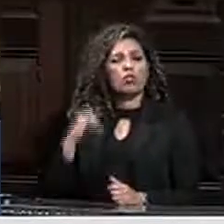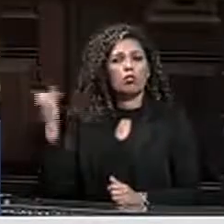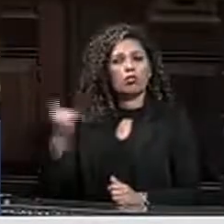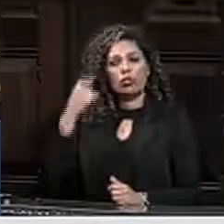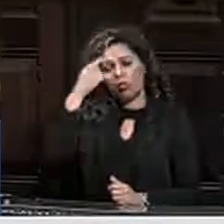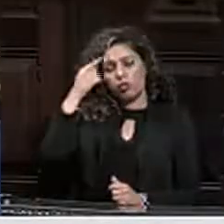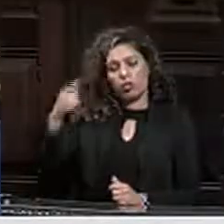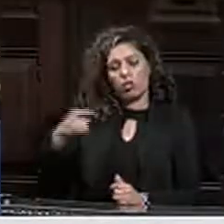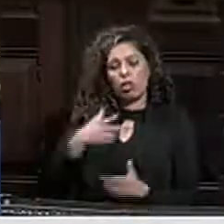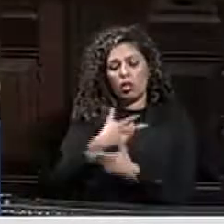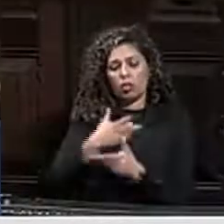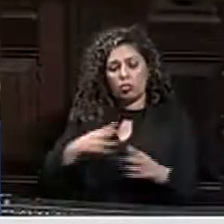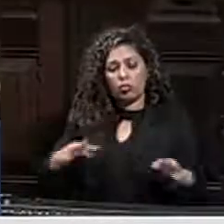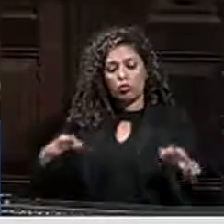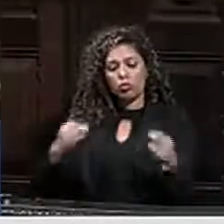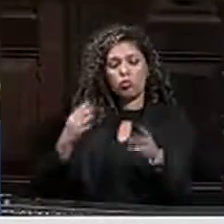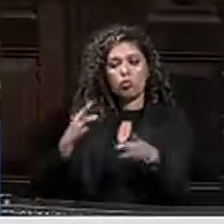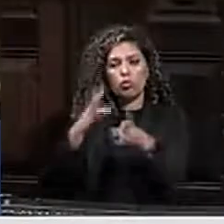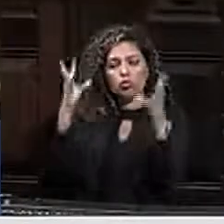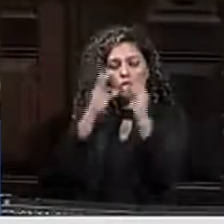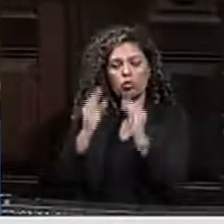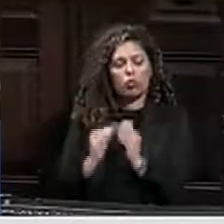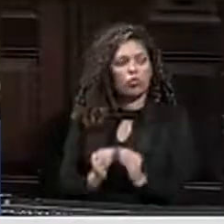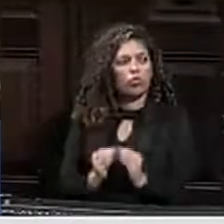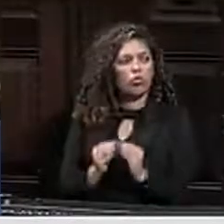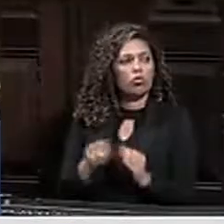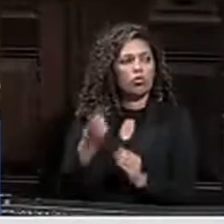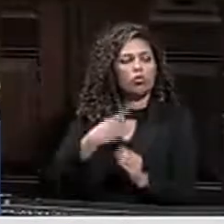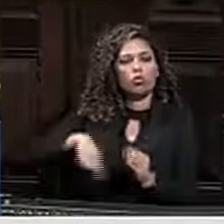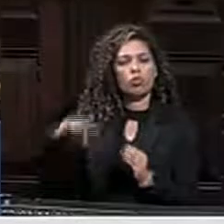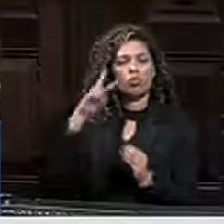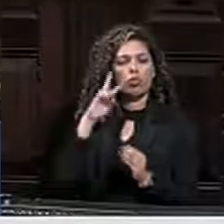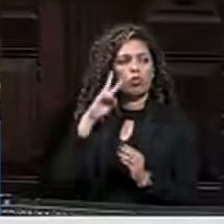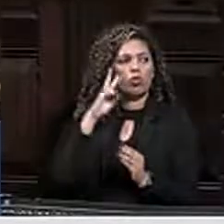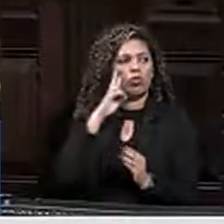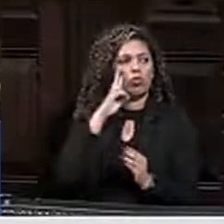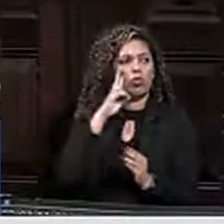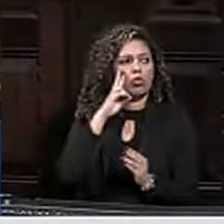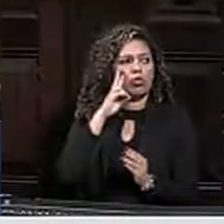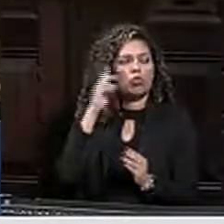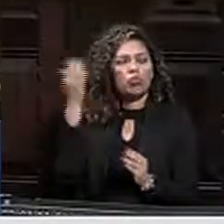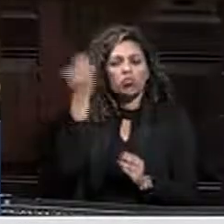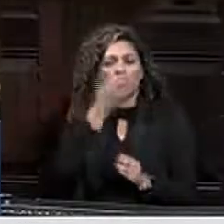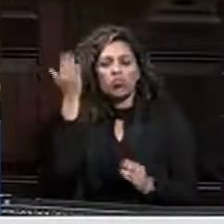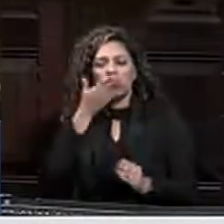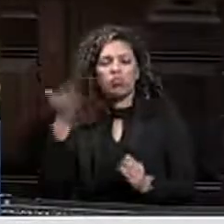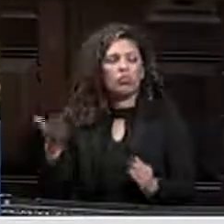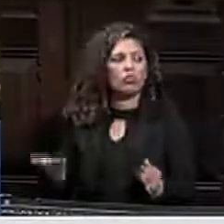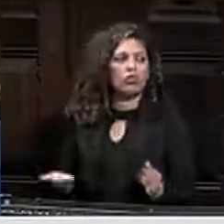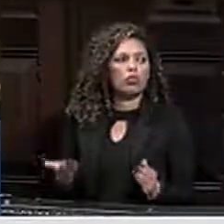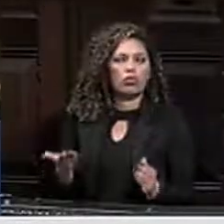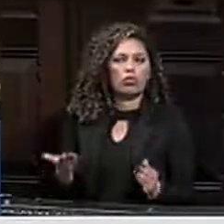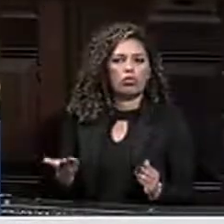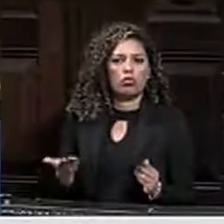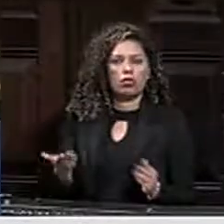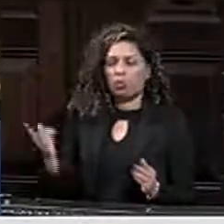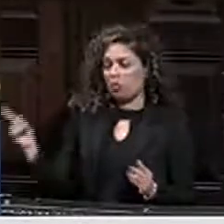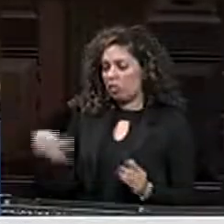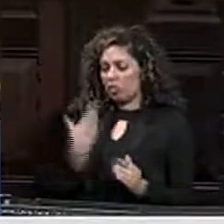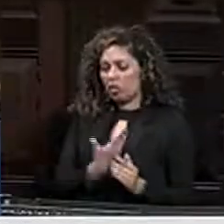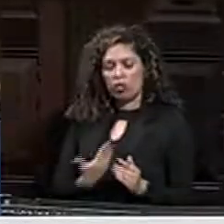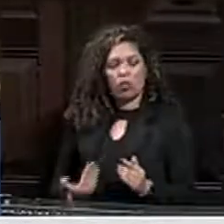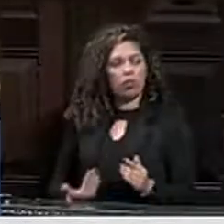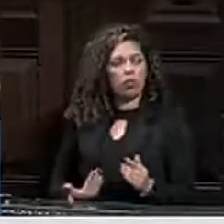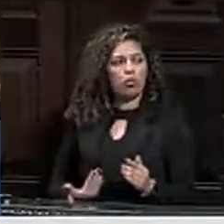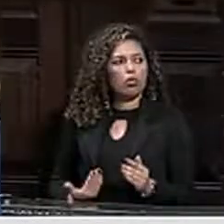tudo é que nós não assistimos aqui, pelo menos por parte do governo,